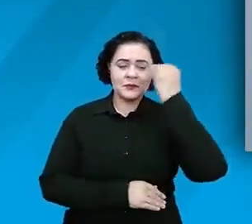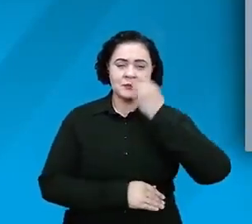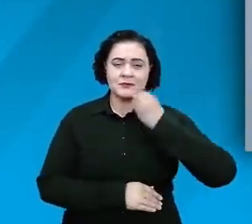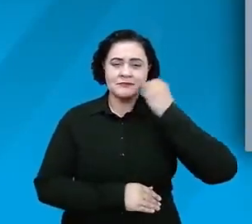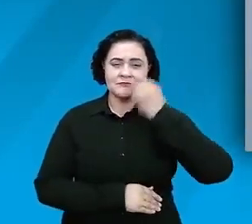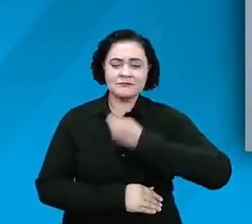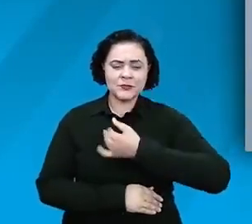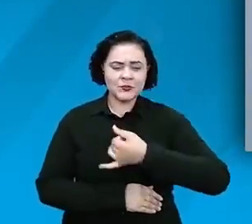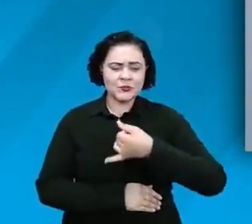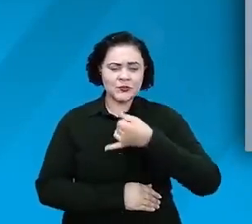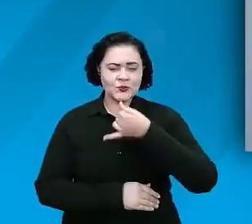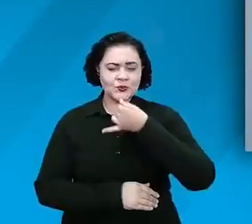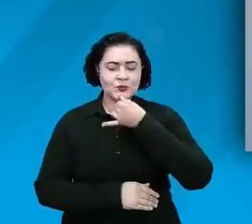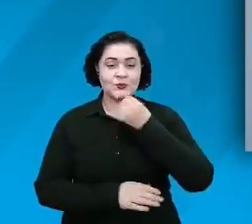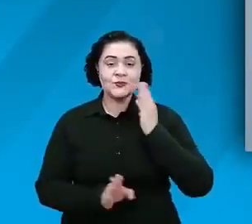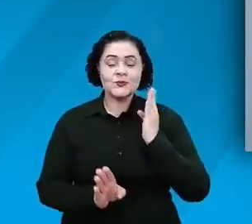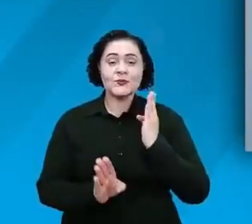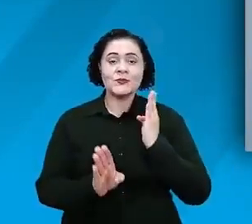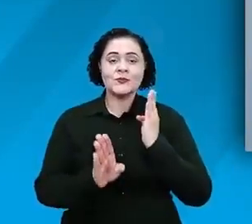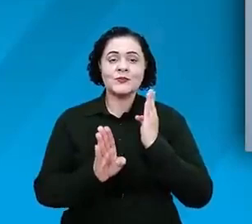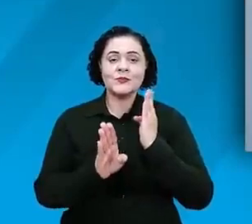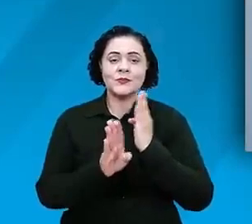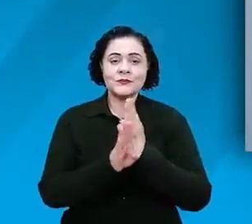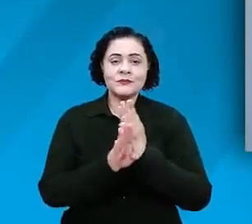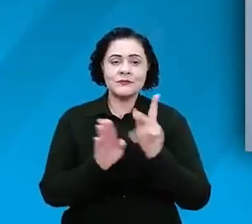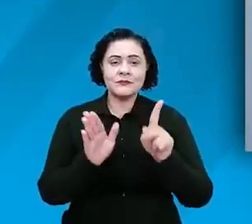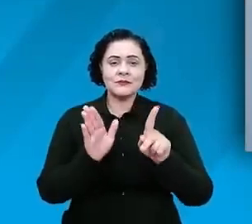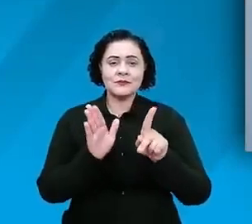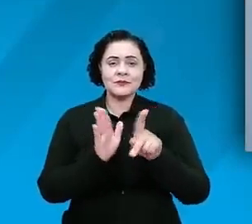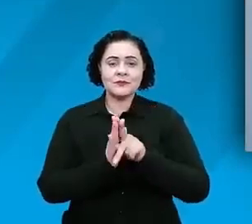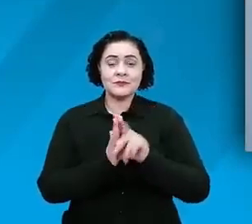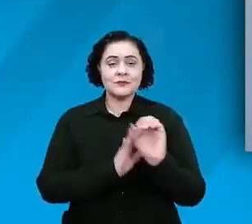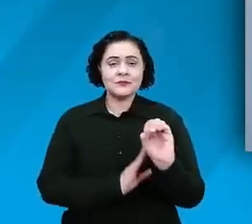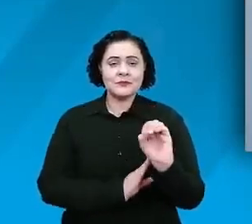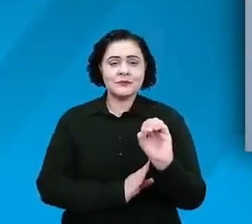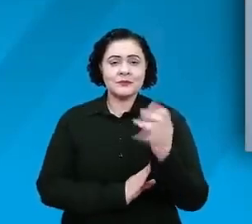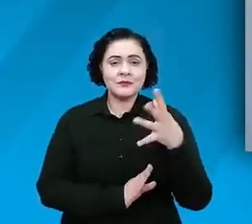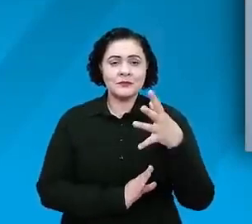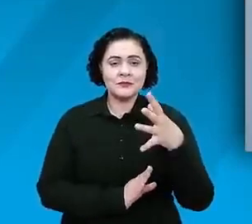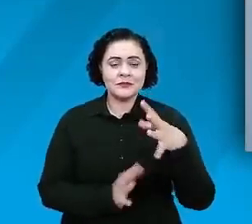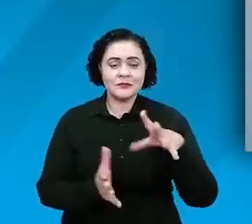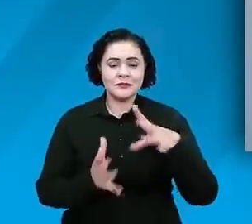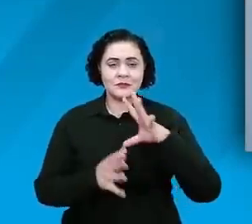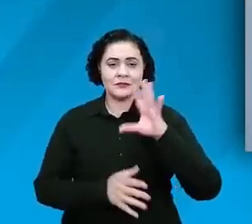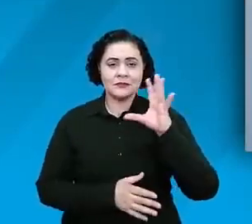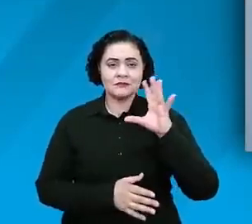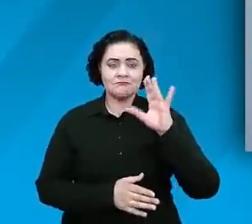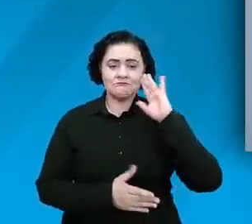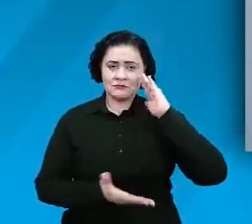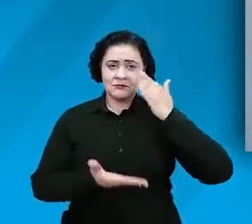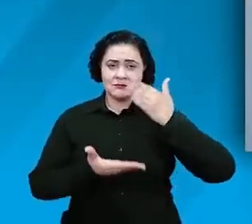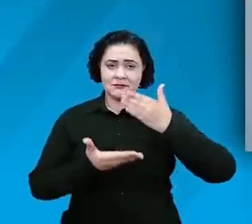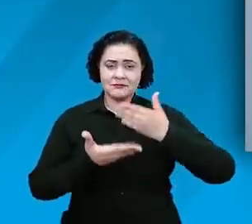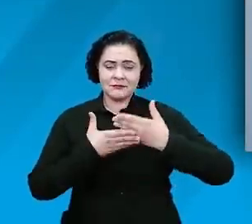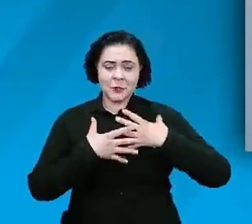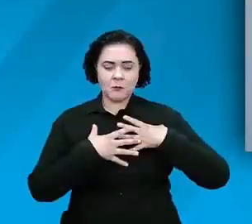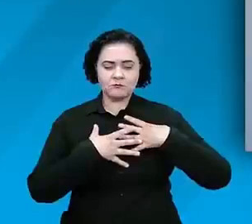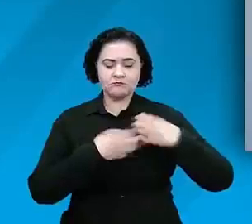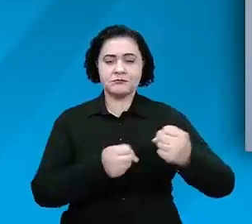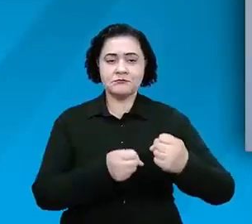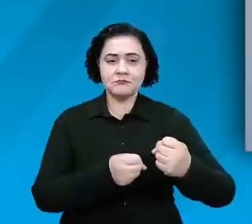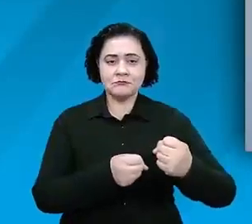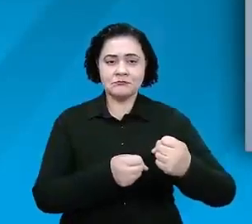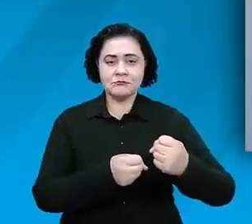experiências infelizes decorrentes do sequestro que aconteceu nas nossas crenças em virtude do